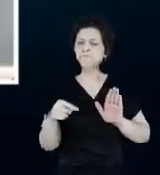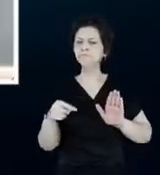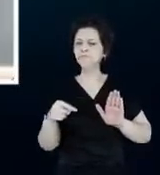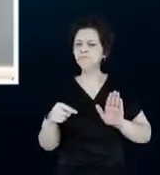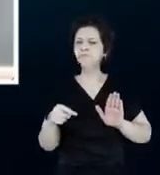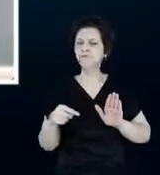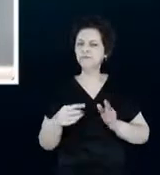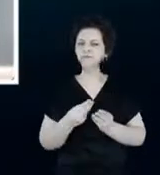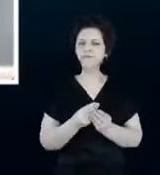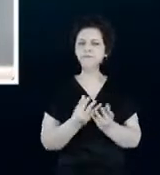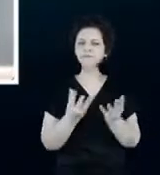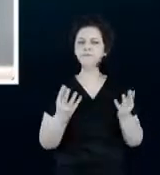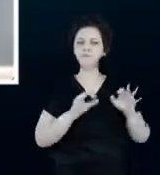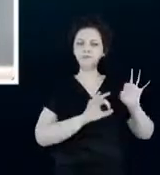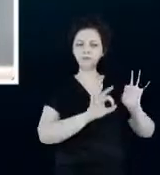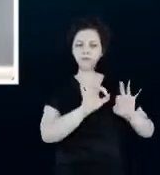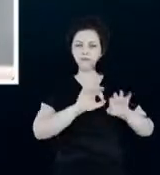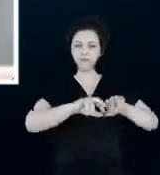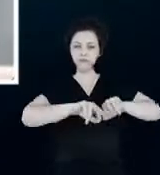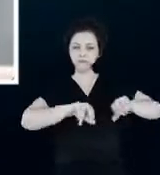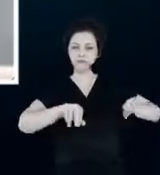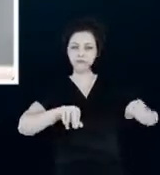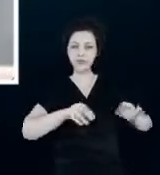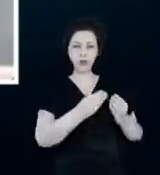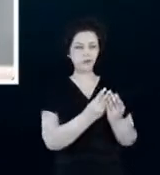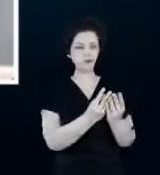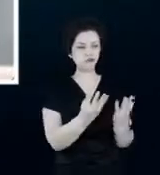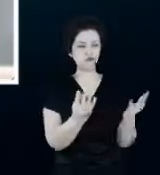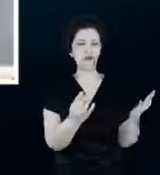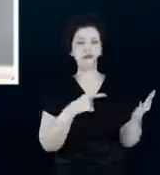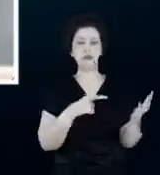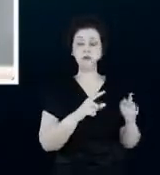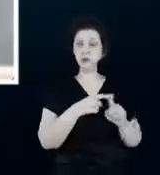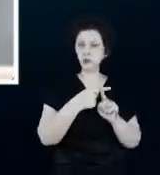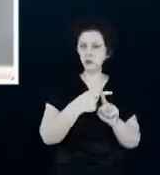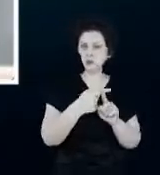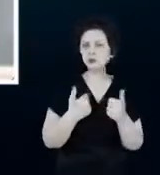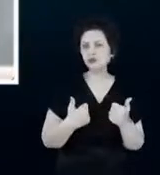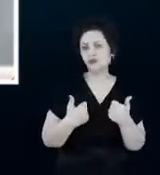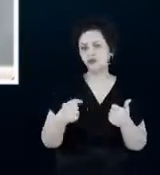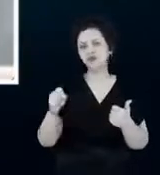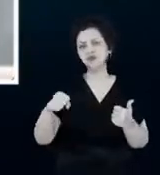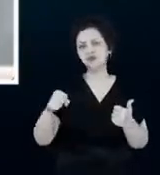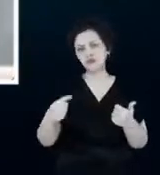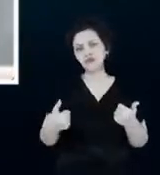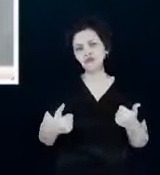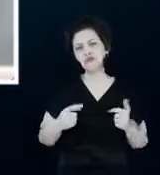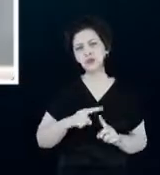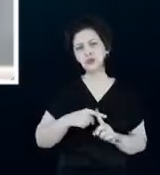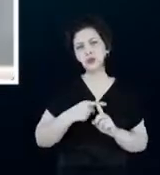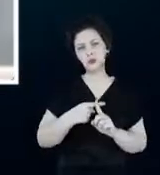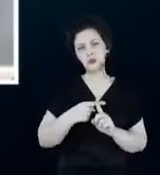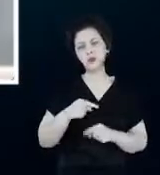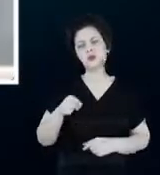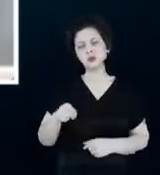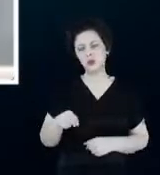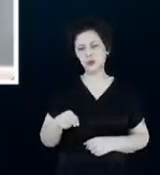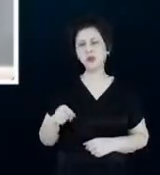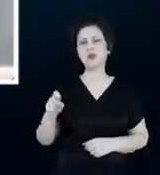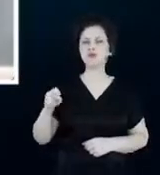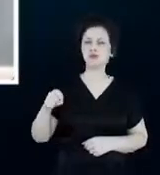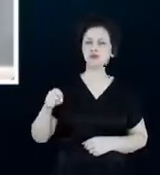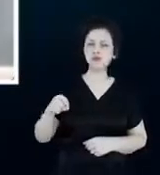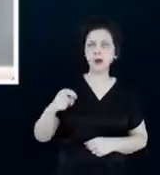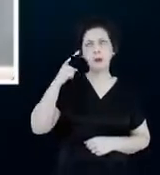o portfólio de projetos, que é muito positivo, né? Acho que, sem dúvida, é positivo a